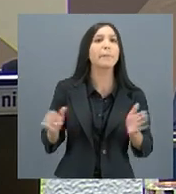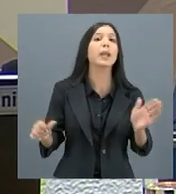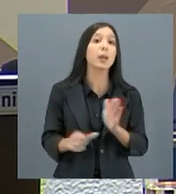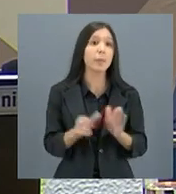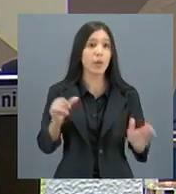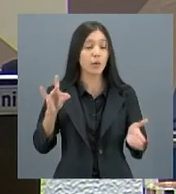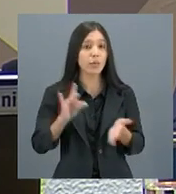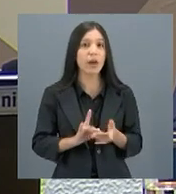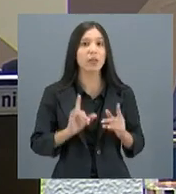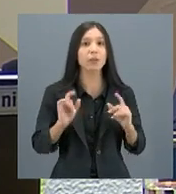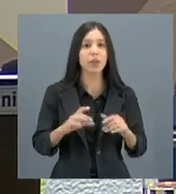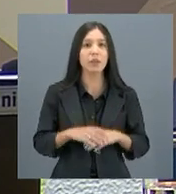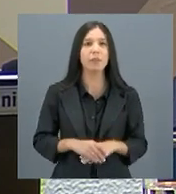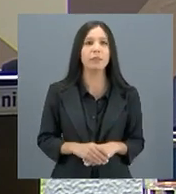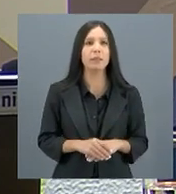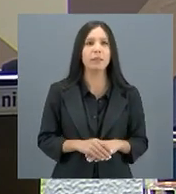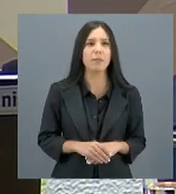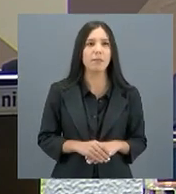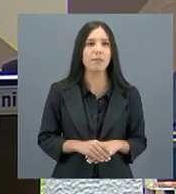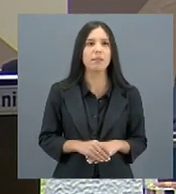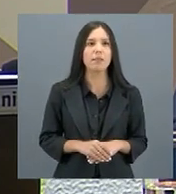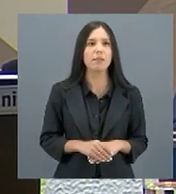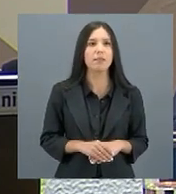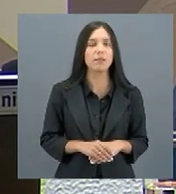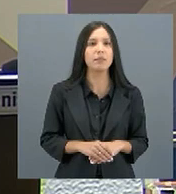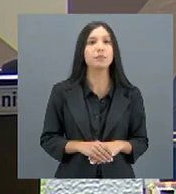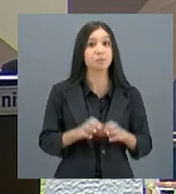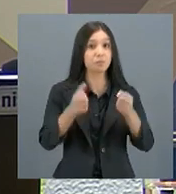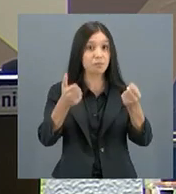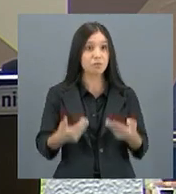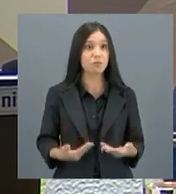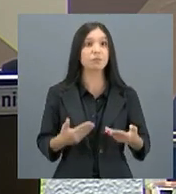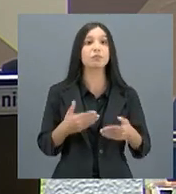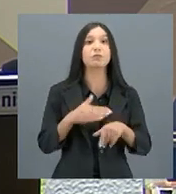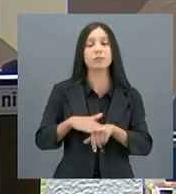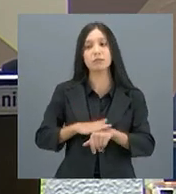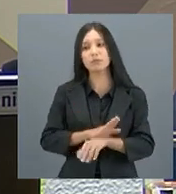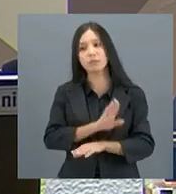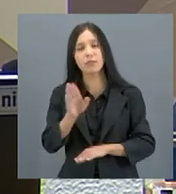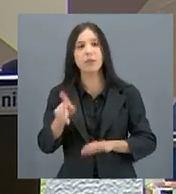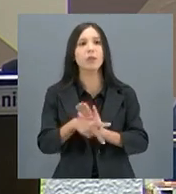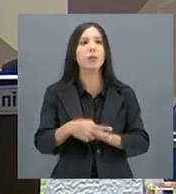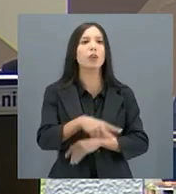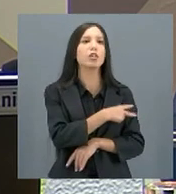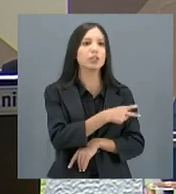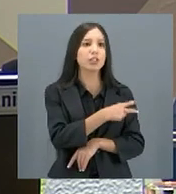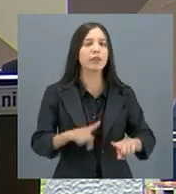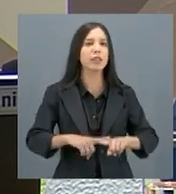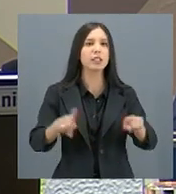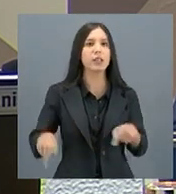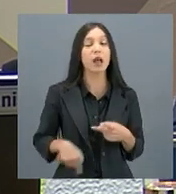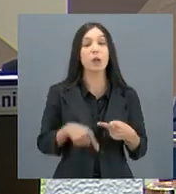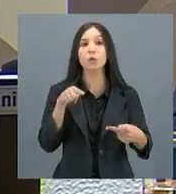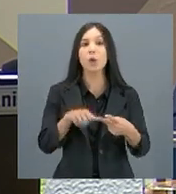Primeiro fato. É o relato de uma pessoa que relatou a mim, que relatei ao chefe de gabinete, que relatou a ele.